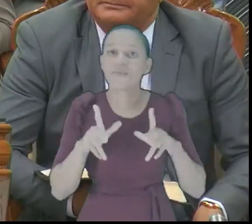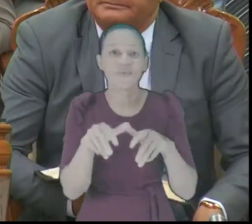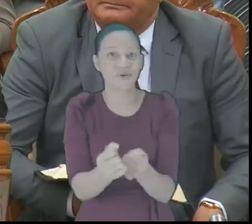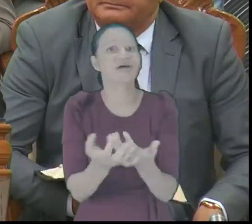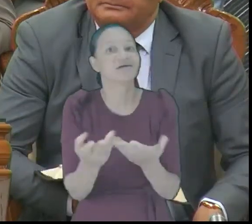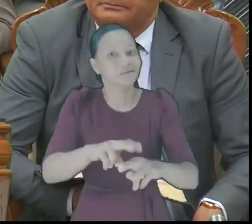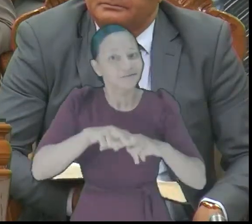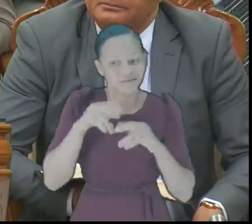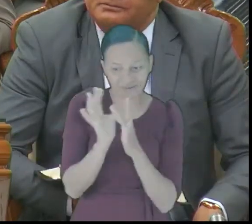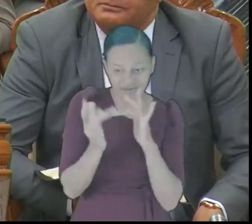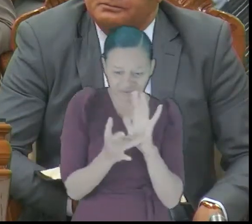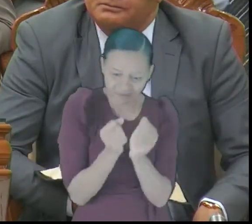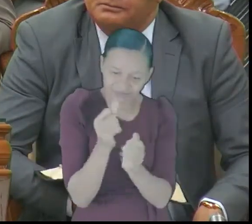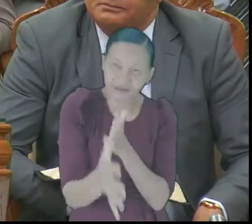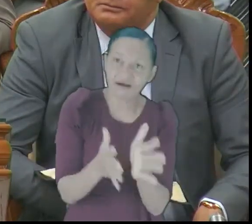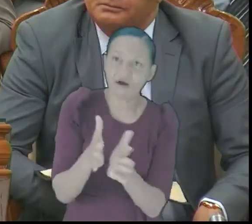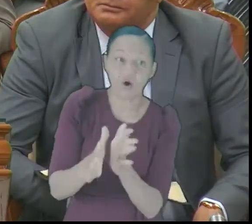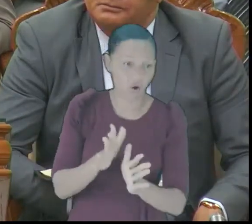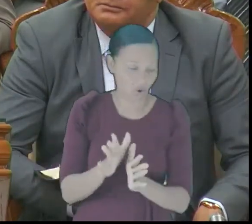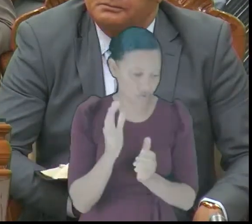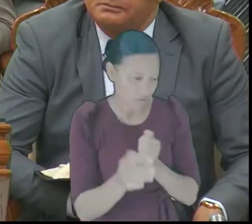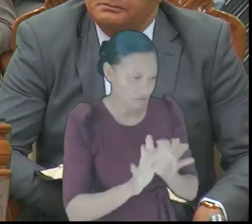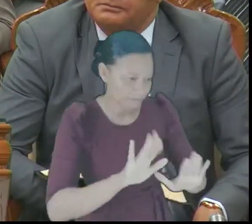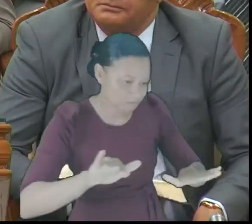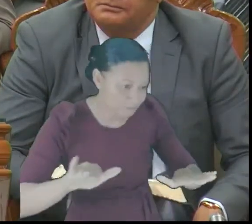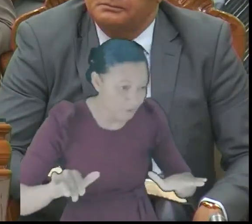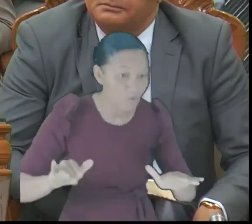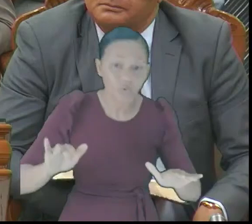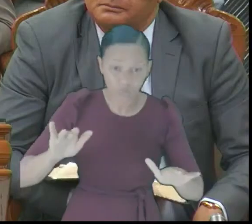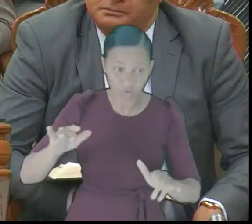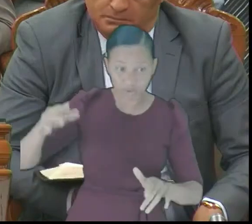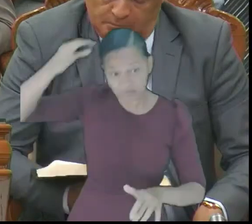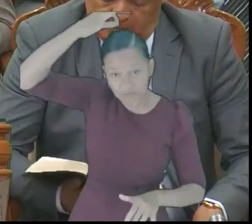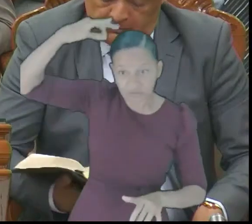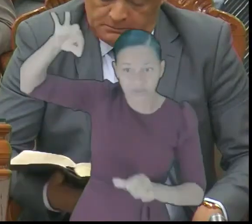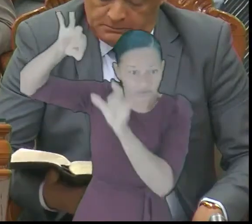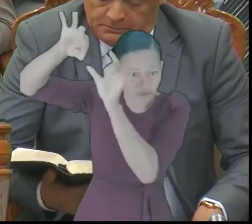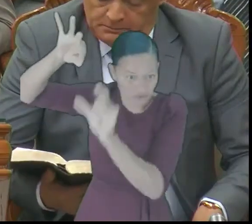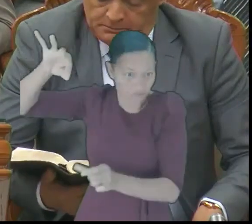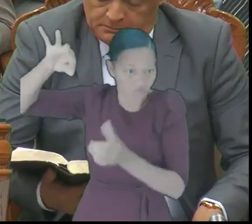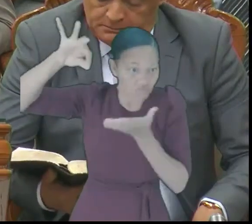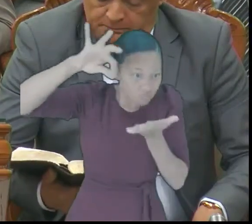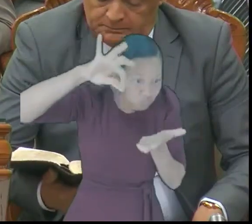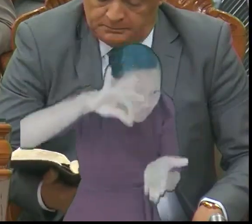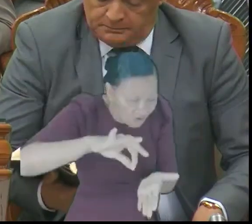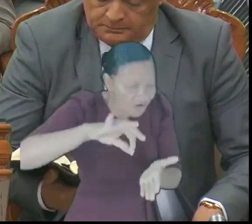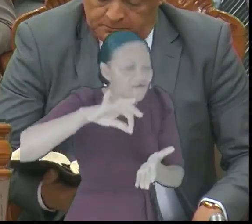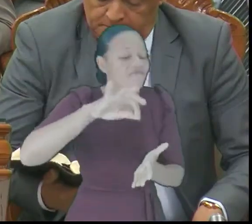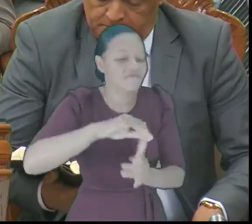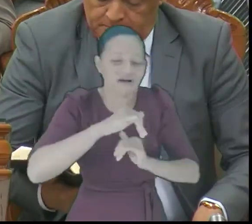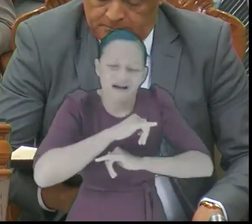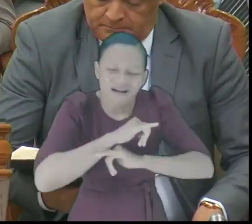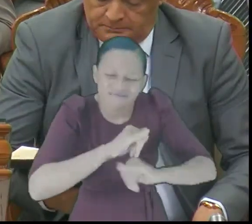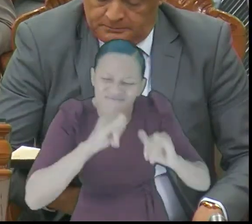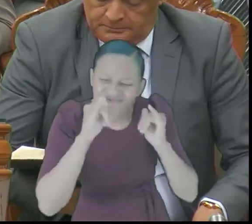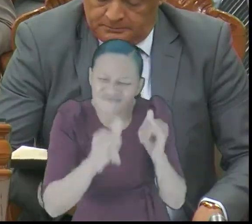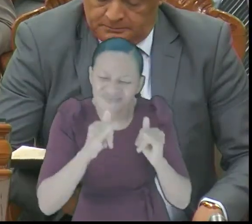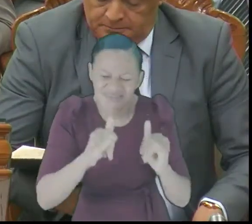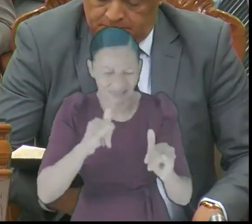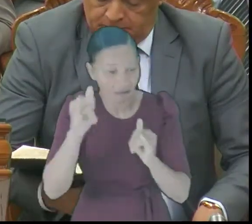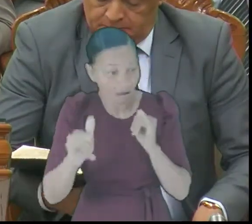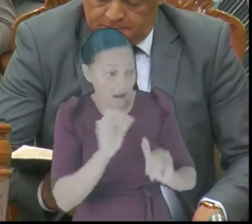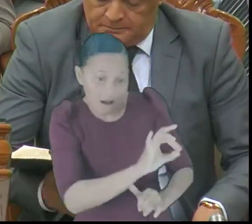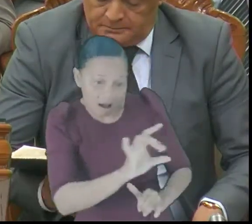Por isso que Jesus disse, quando ele vier, Jesus diz, quando o Espírito Santo vier, ele convencerá o mundo do pecado,